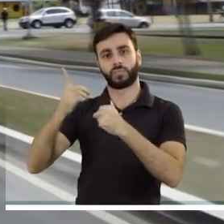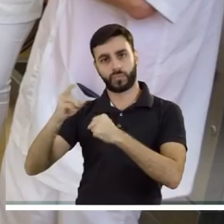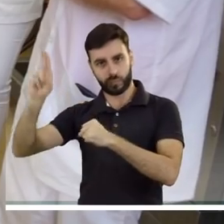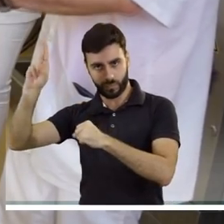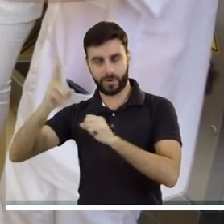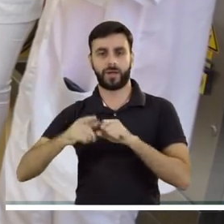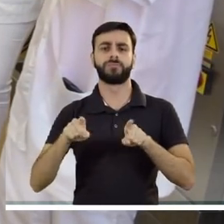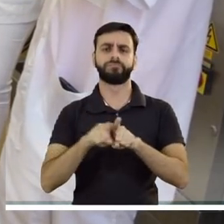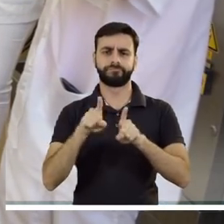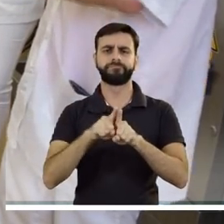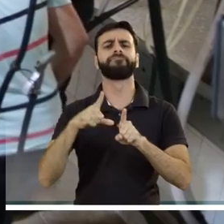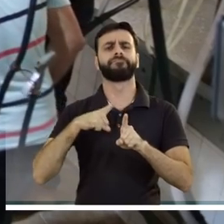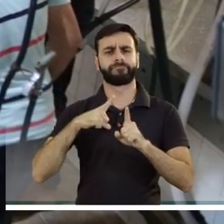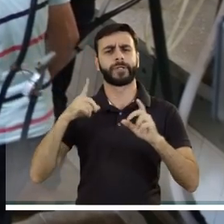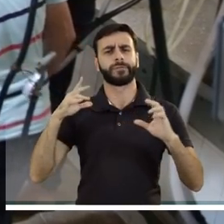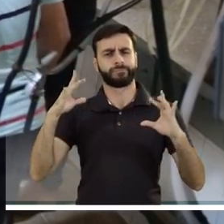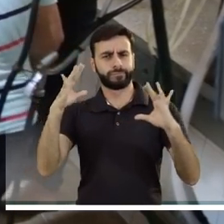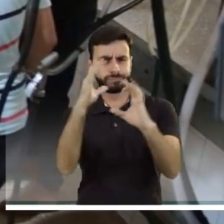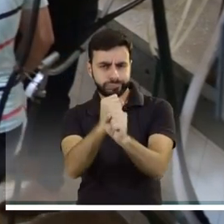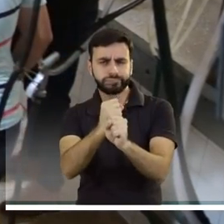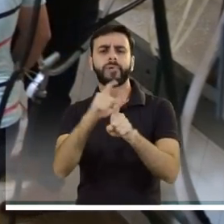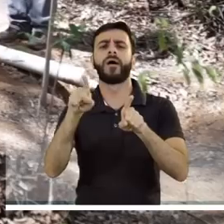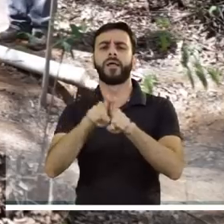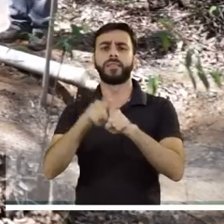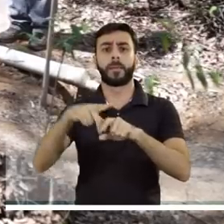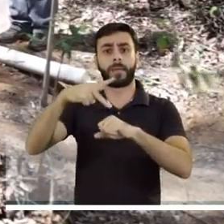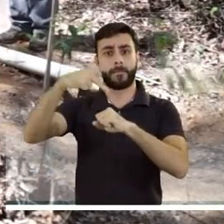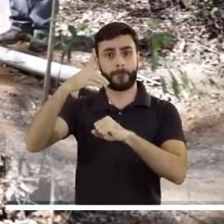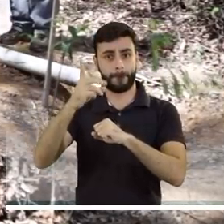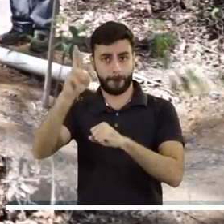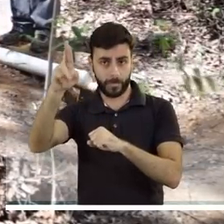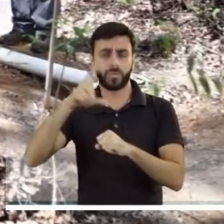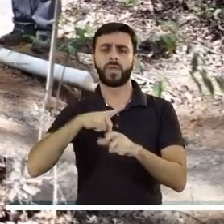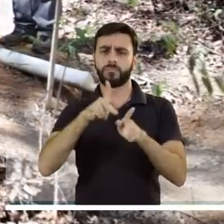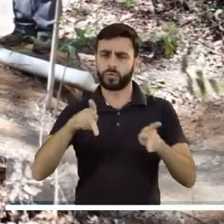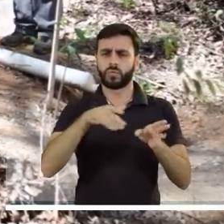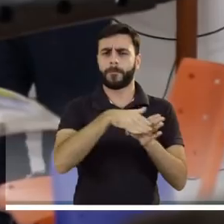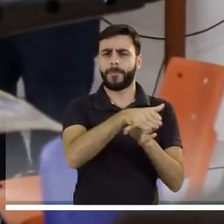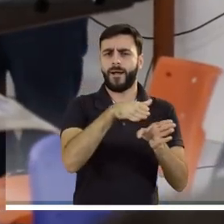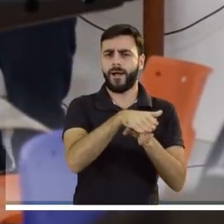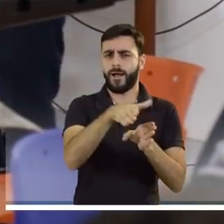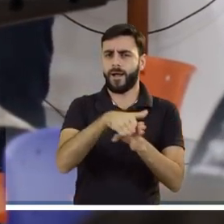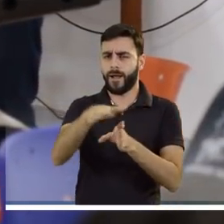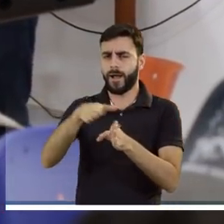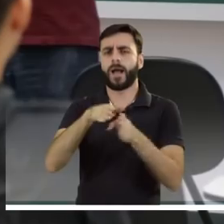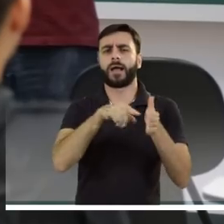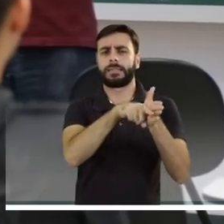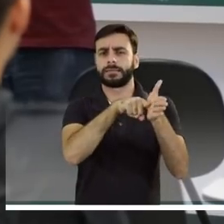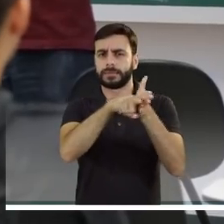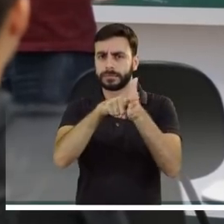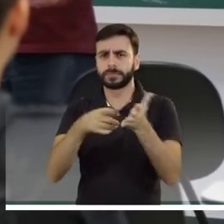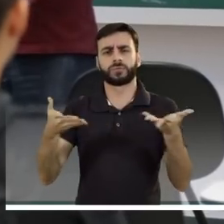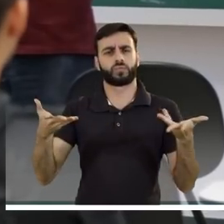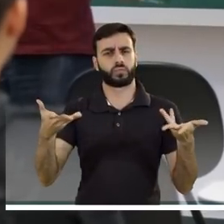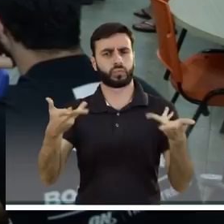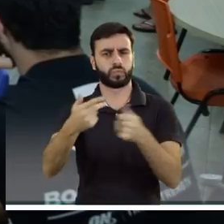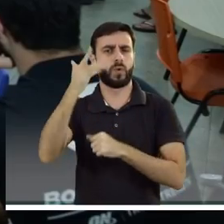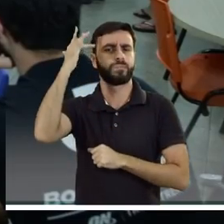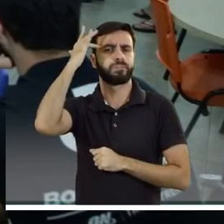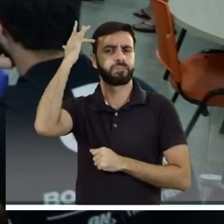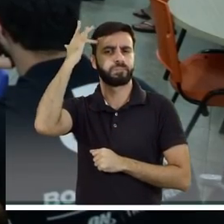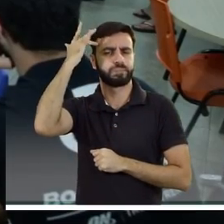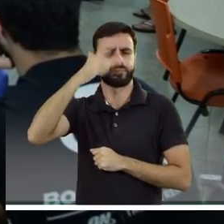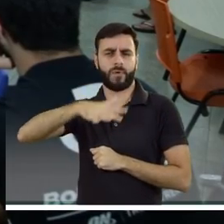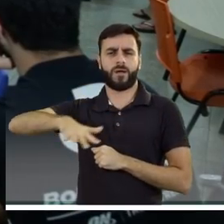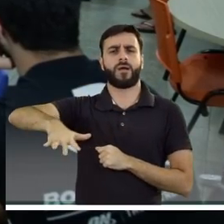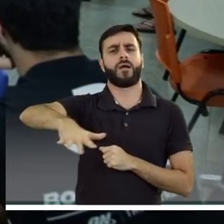doutorado, além de dezenas de estágios pós-doutorais, orientados por professores pesquisadores consagrados em